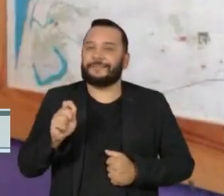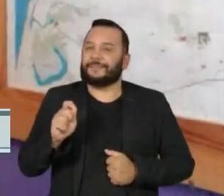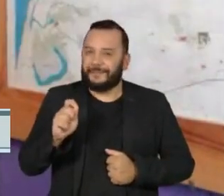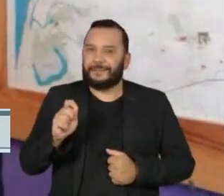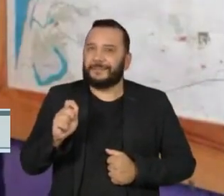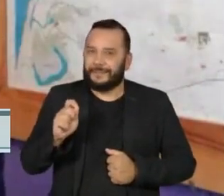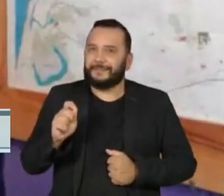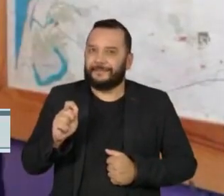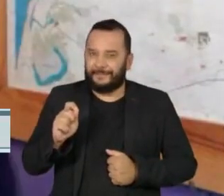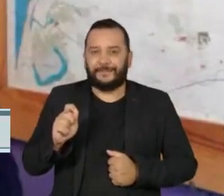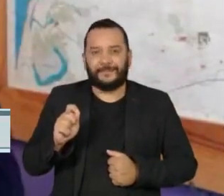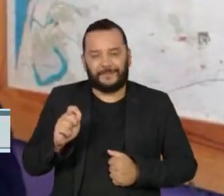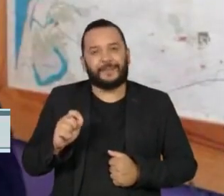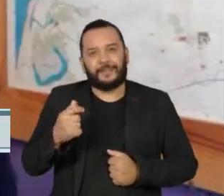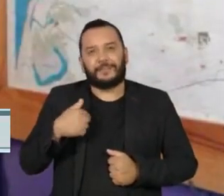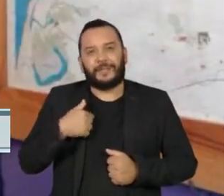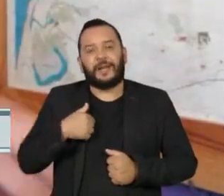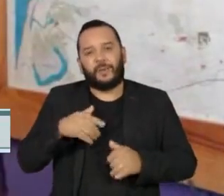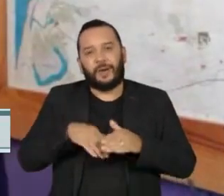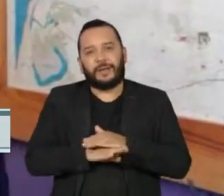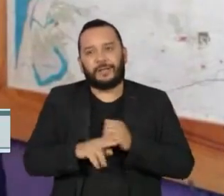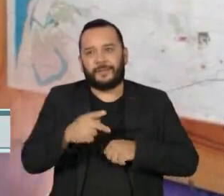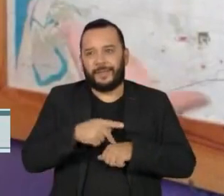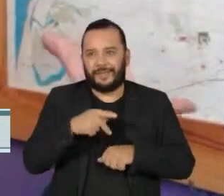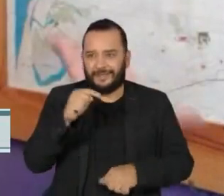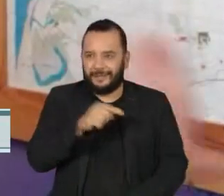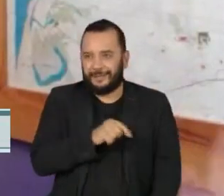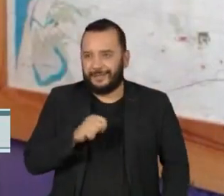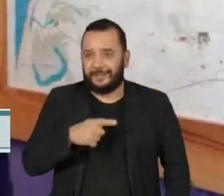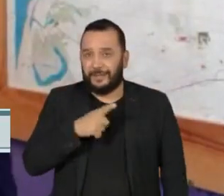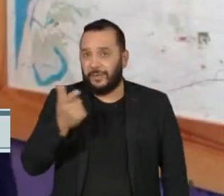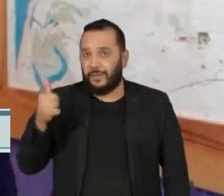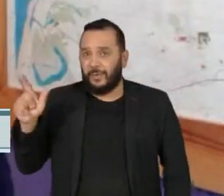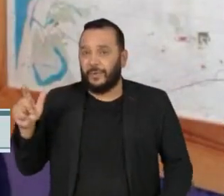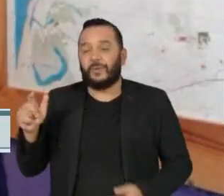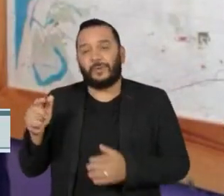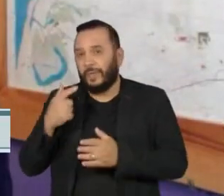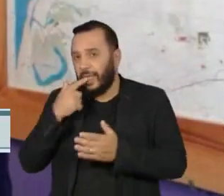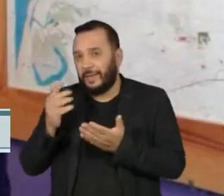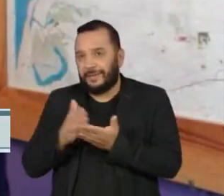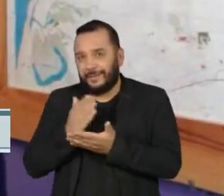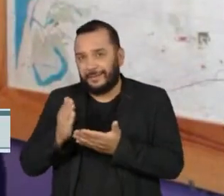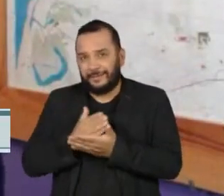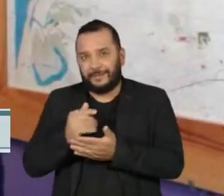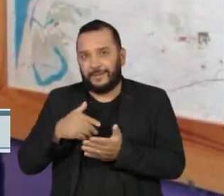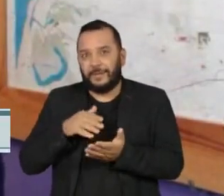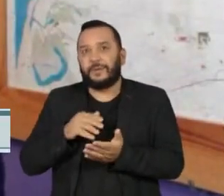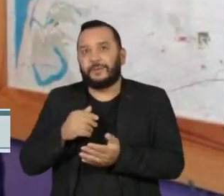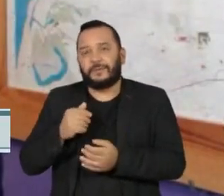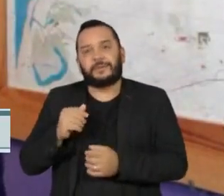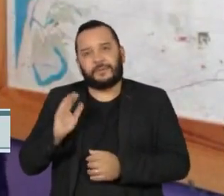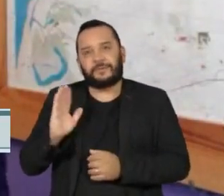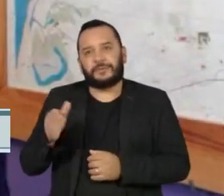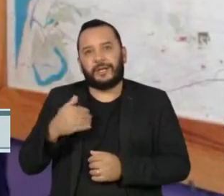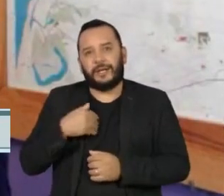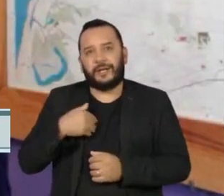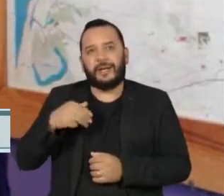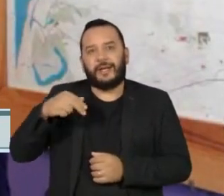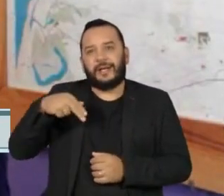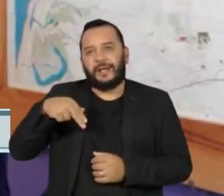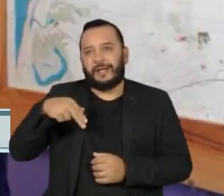também guardando os quadros aqui. Eu publiquei um outro livro também agora, vai fazer poucos meses, que é o Nadine, que saiu